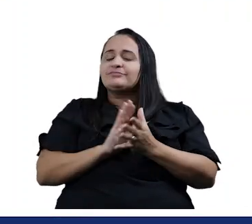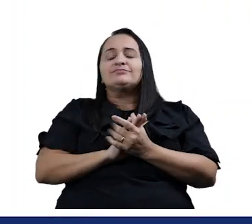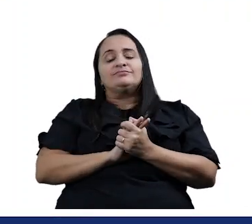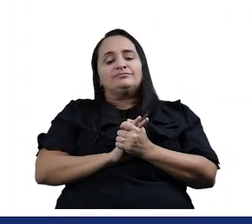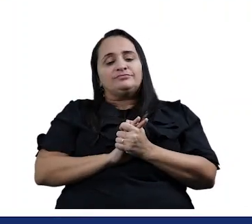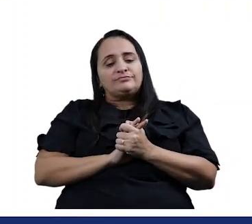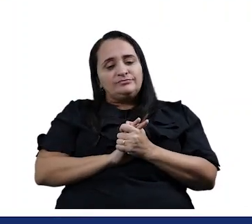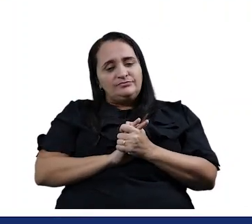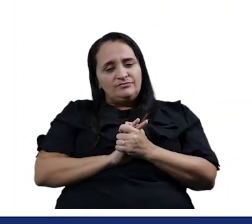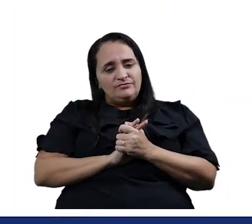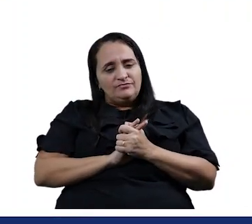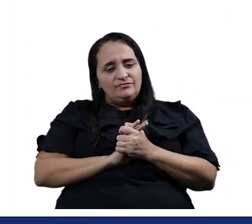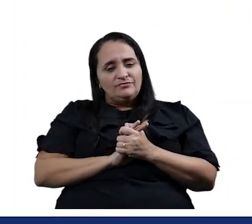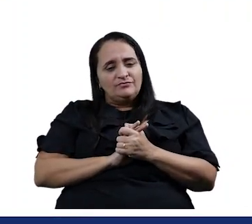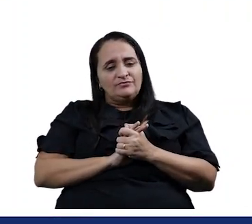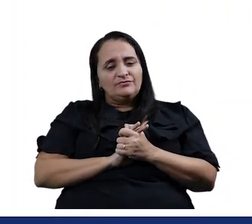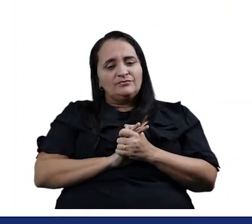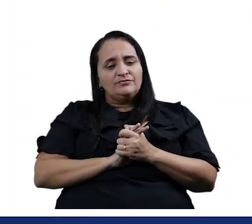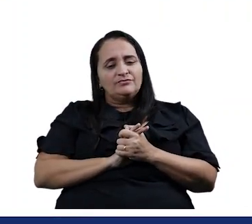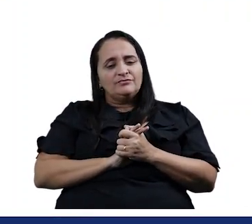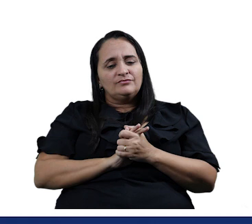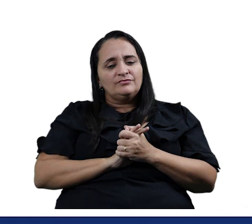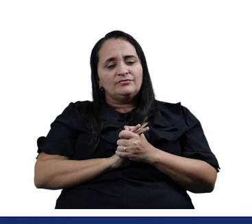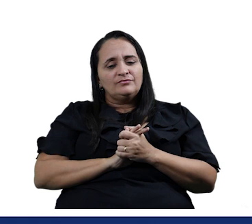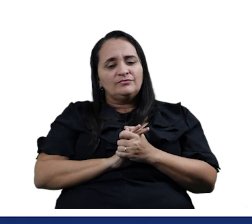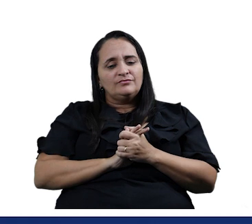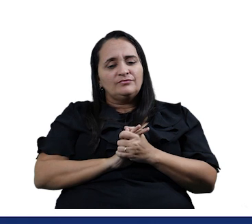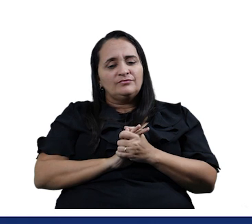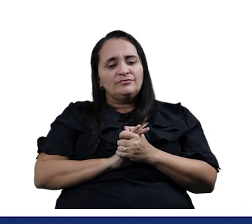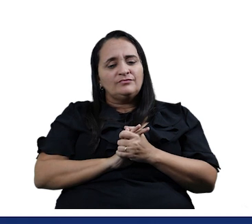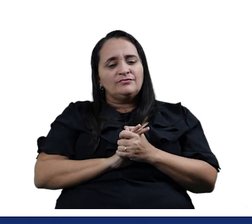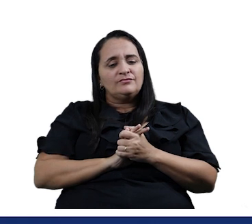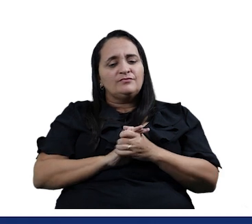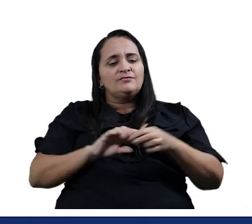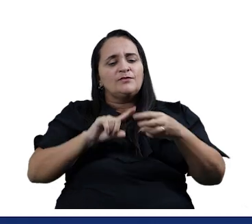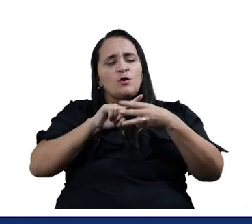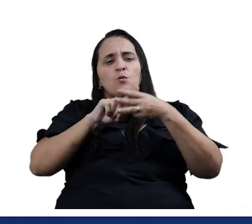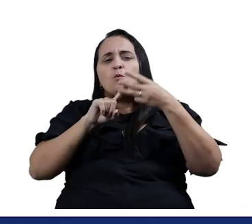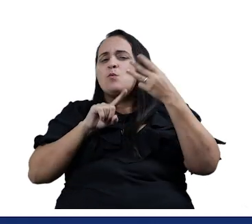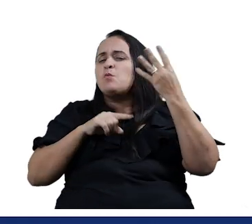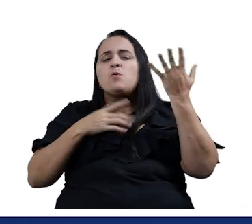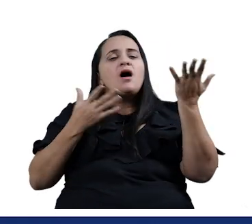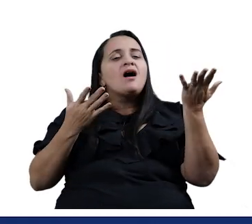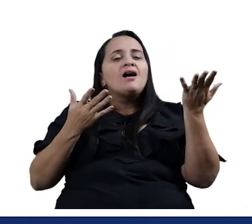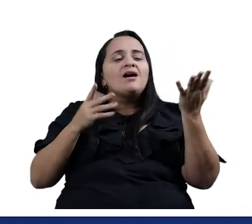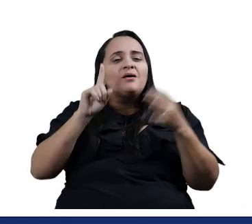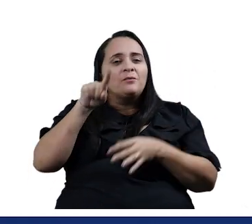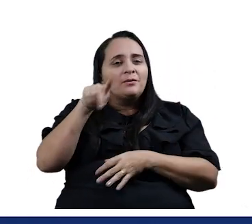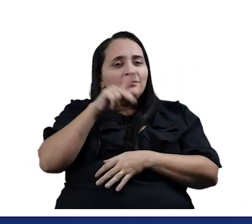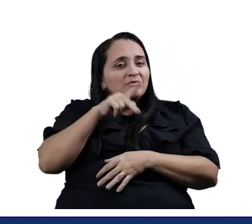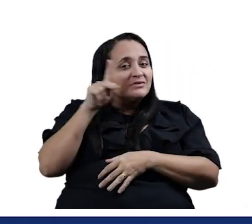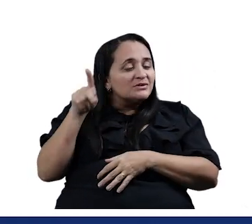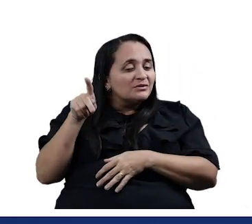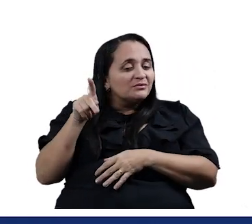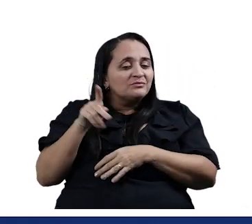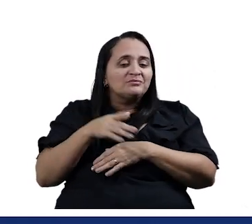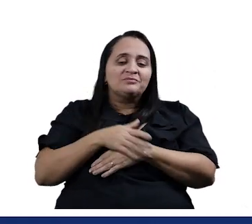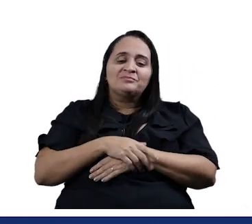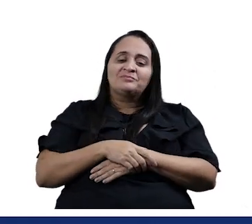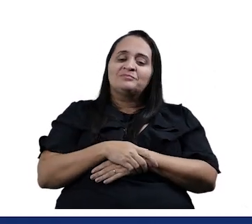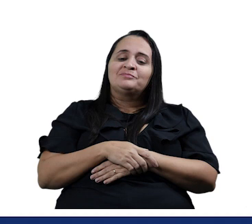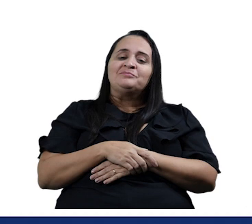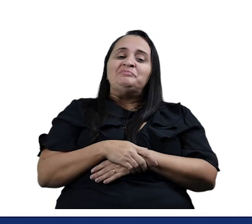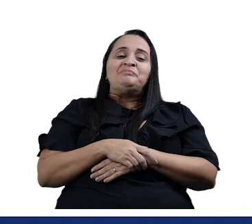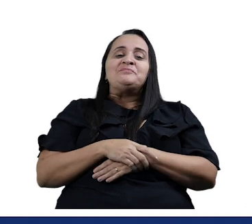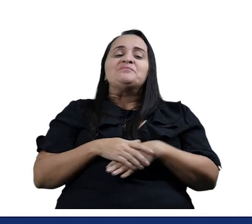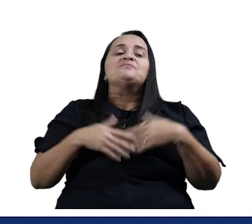isso que importa. Qual desses personagens é professor? Ops, sem querer até já respondi